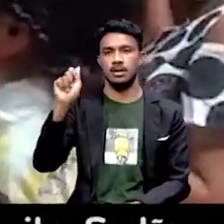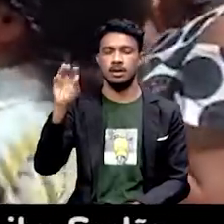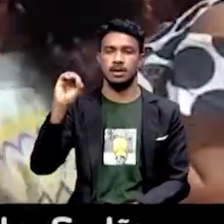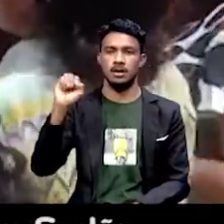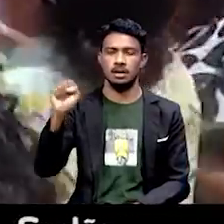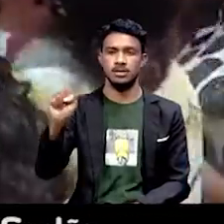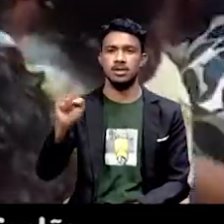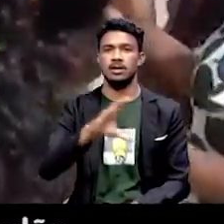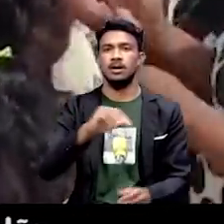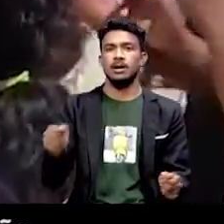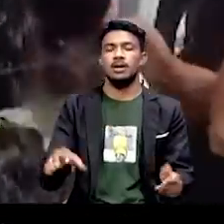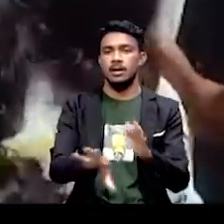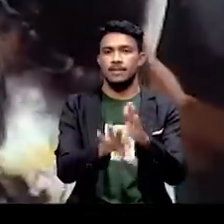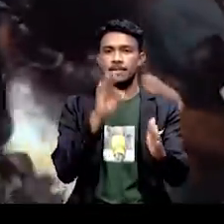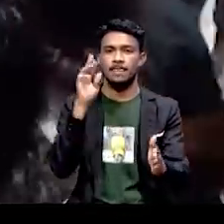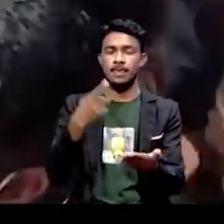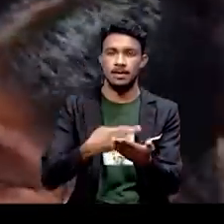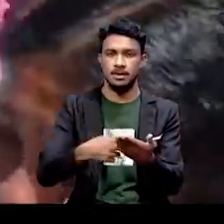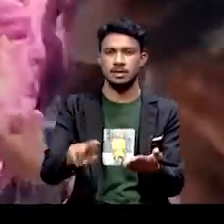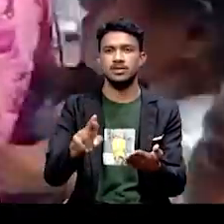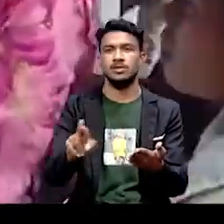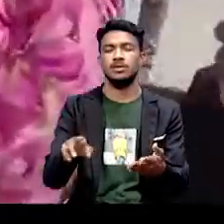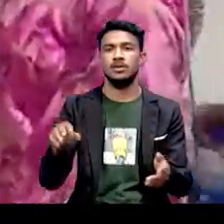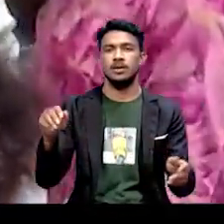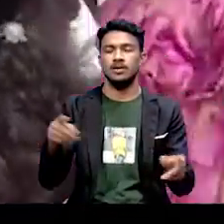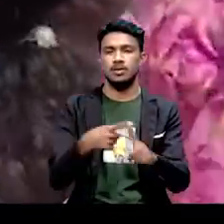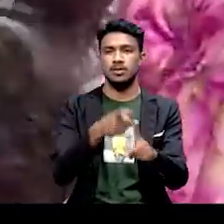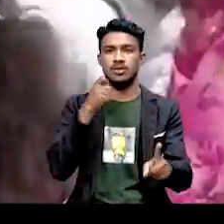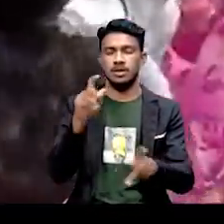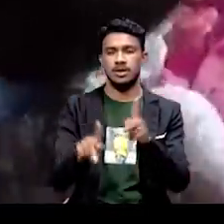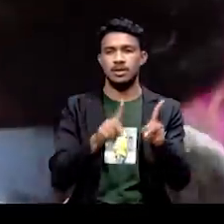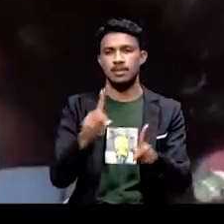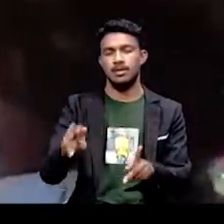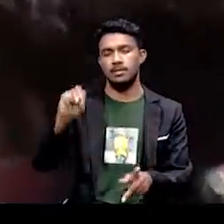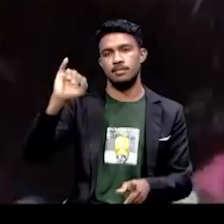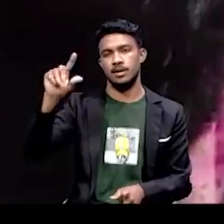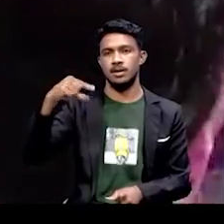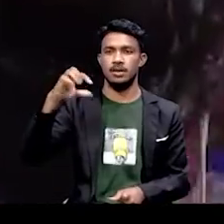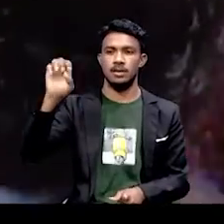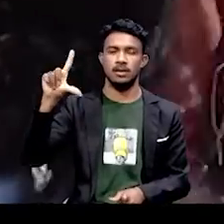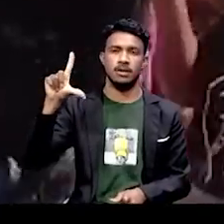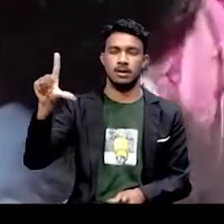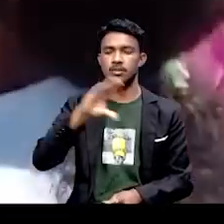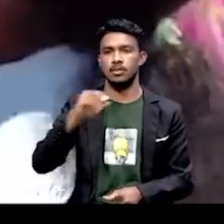hetan asistencia legal husi advogado Eusebi Gutierrez, Miguel Acacio Faria, Pedro Aparicio,